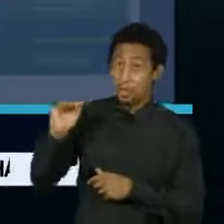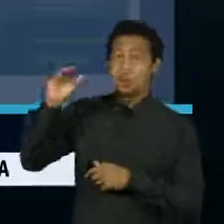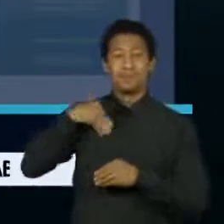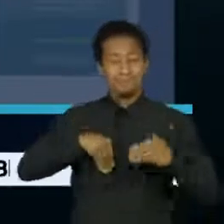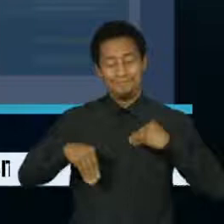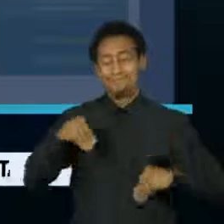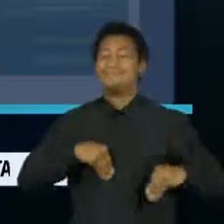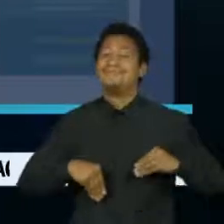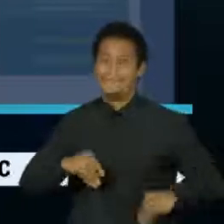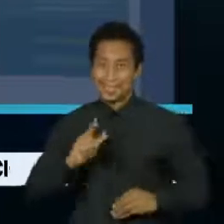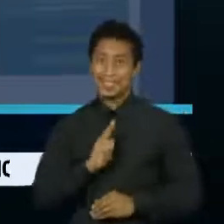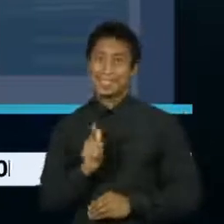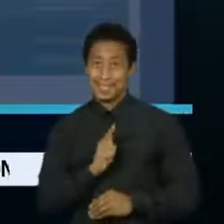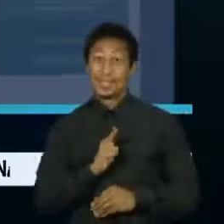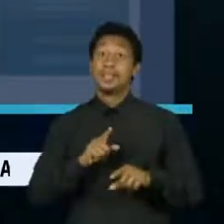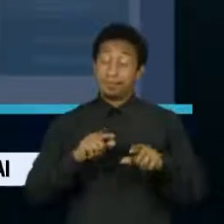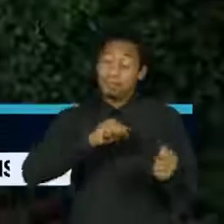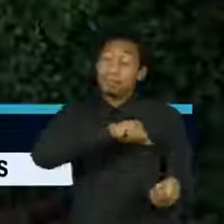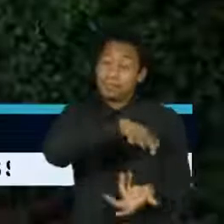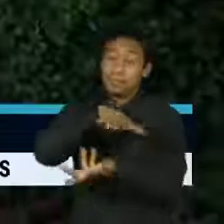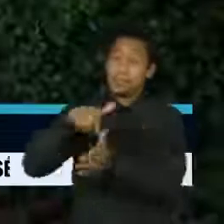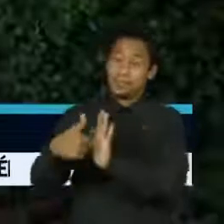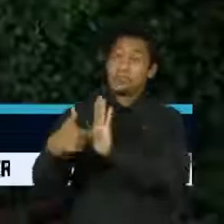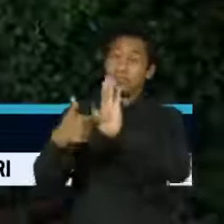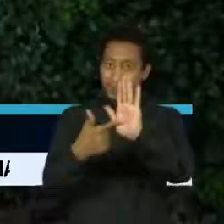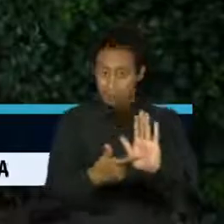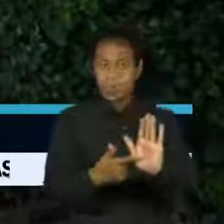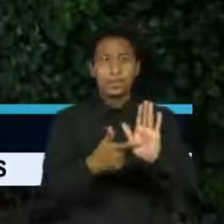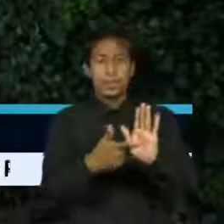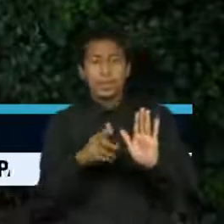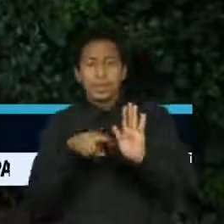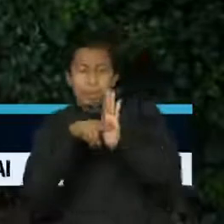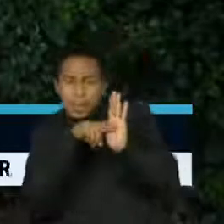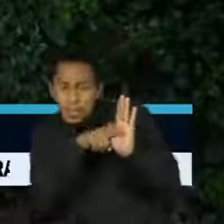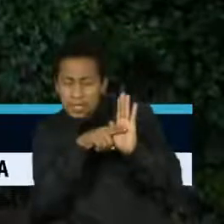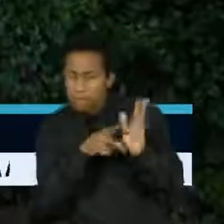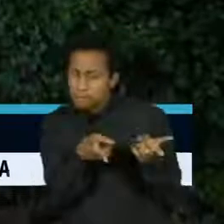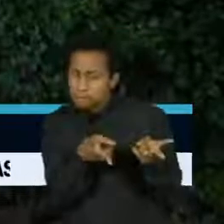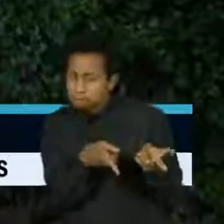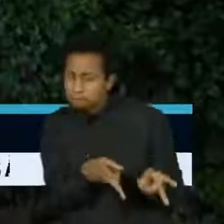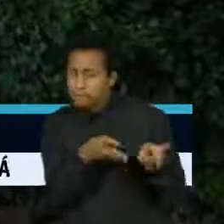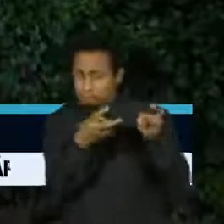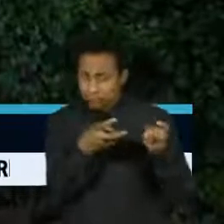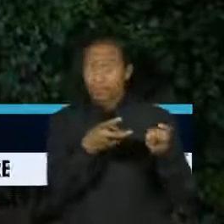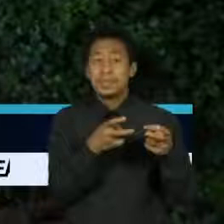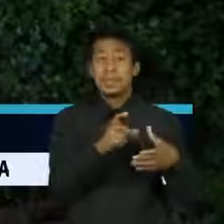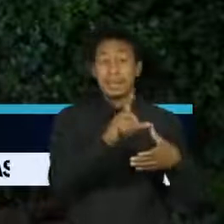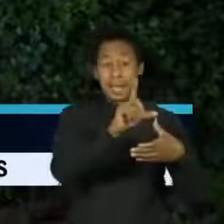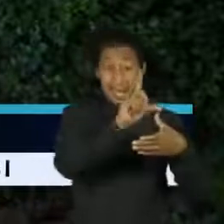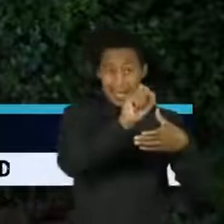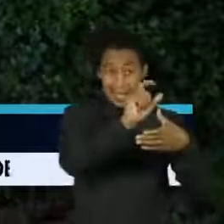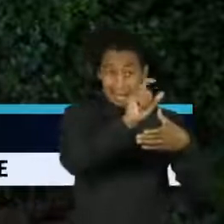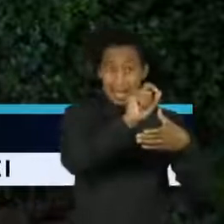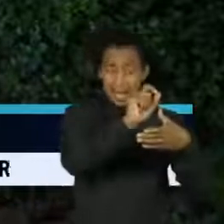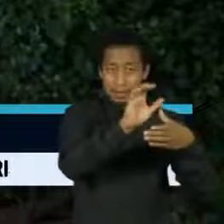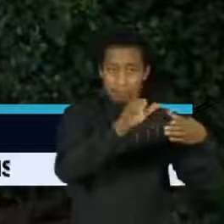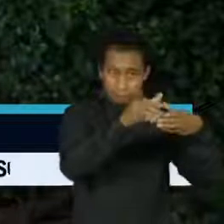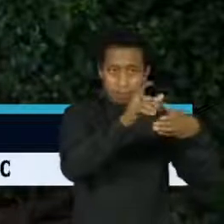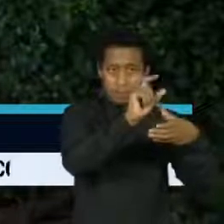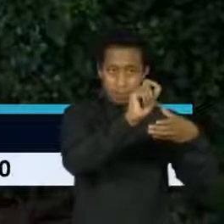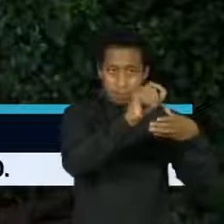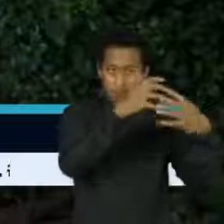principais motivos para a carga global de doenças. O que chamou a atenção dos pesquisadores é que de cada 10 pessoas com transtorno